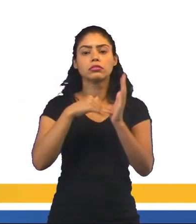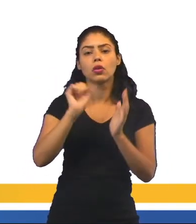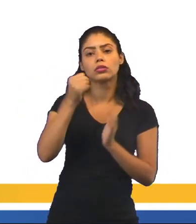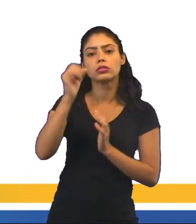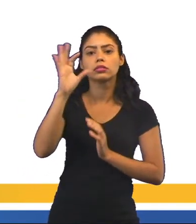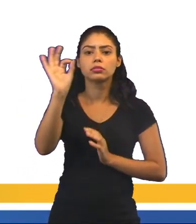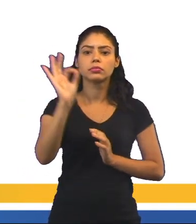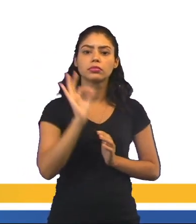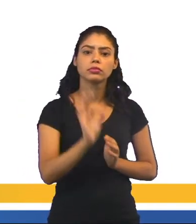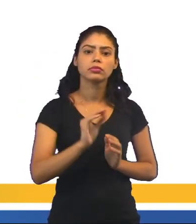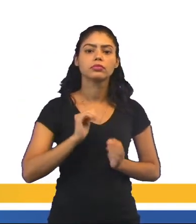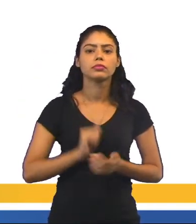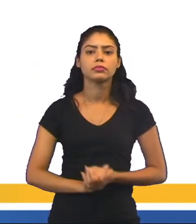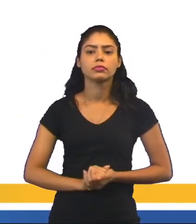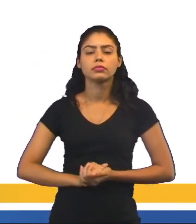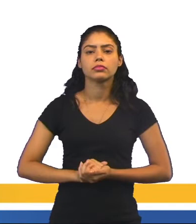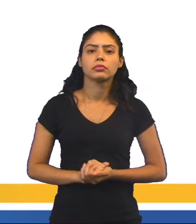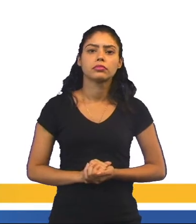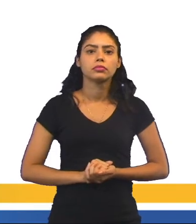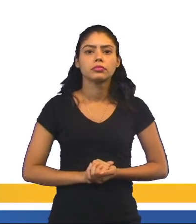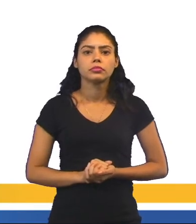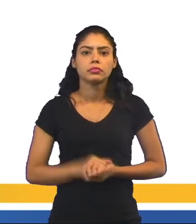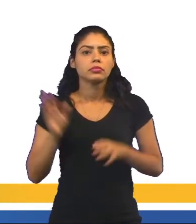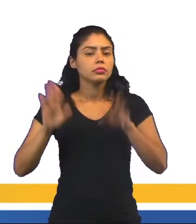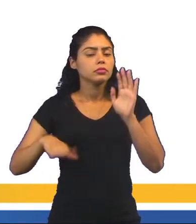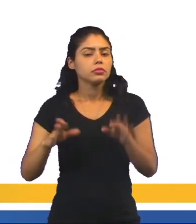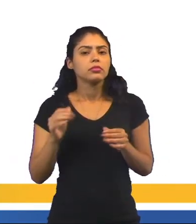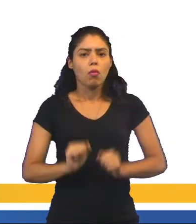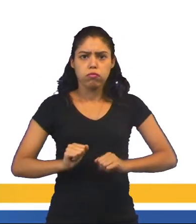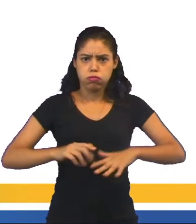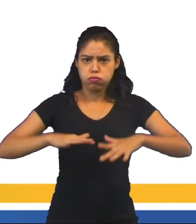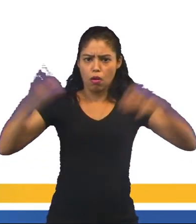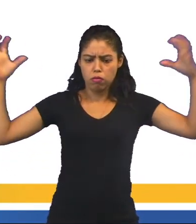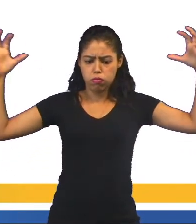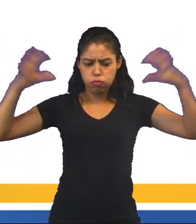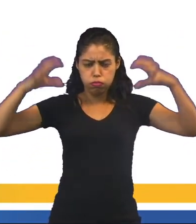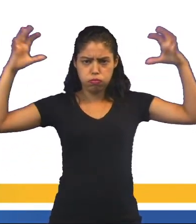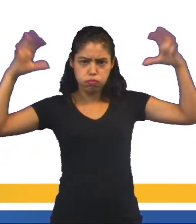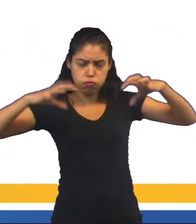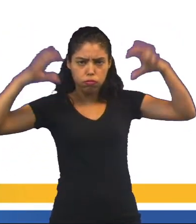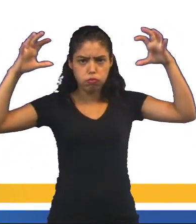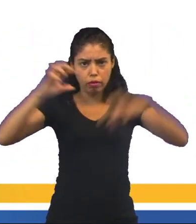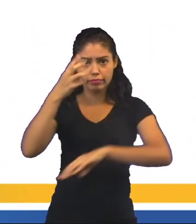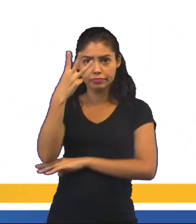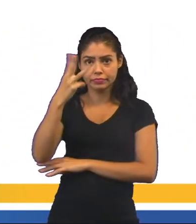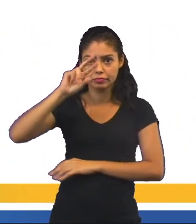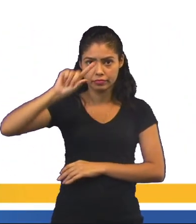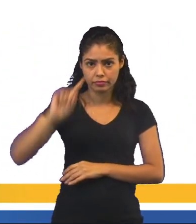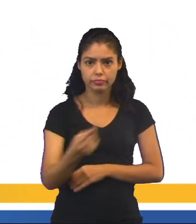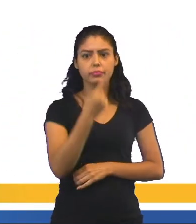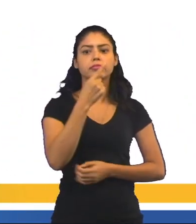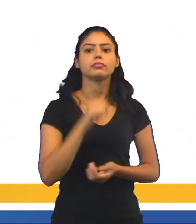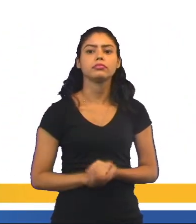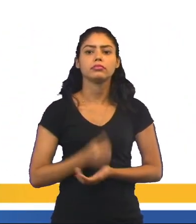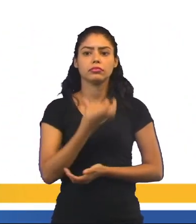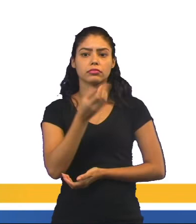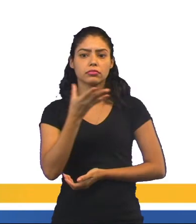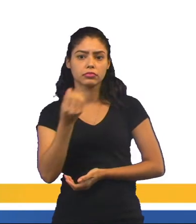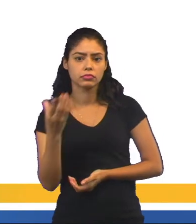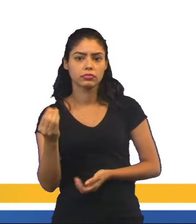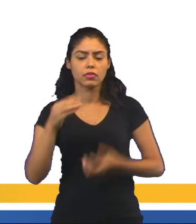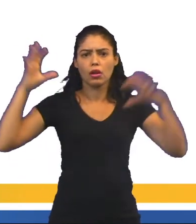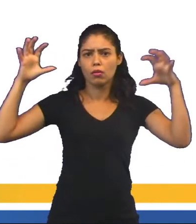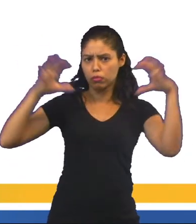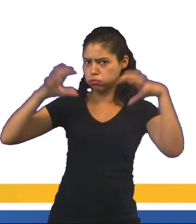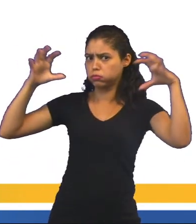até 80%. E às vezes as chuvas chegam a mais de 3.600 milímetros